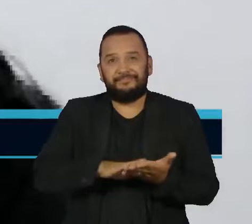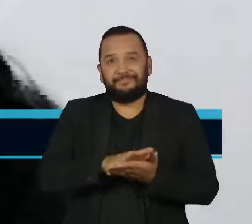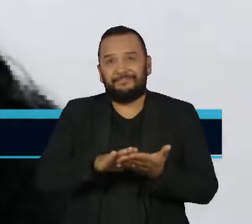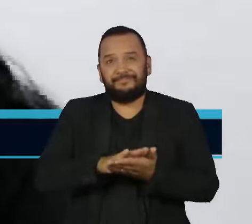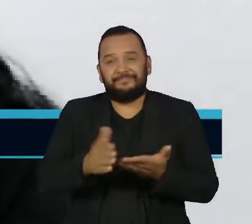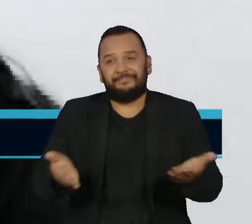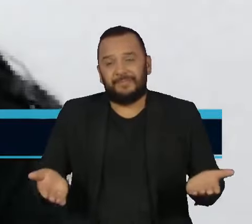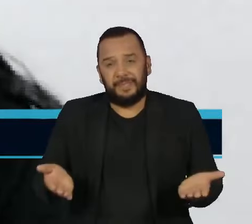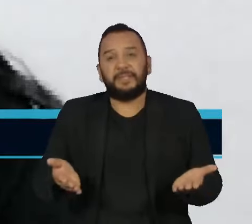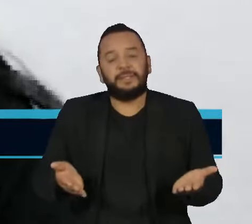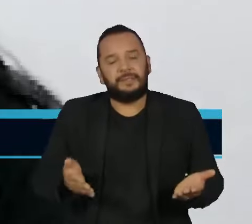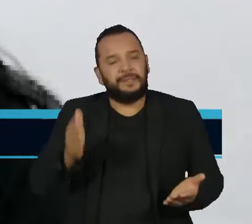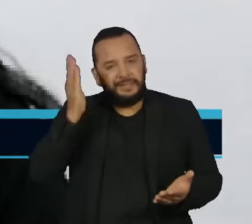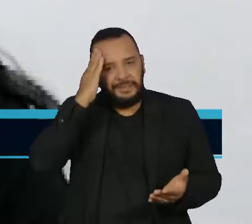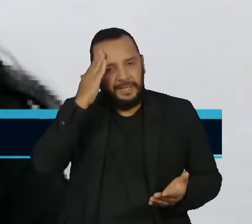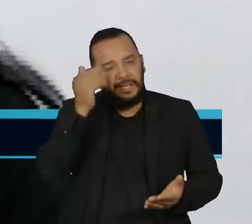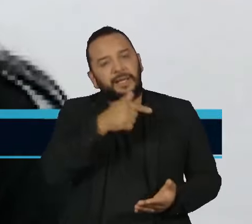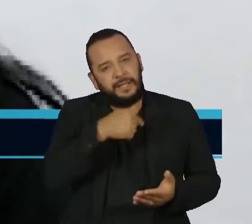seja o seu parceiro.